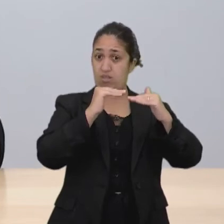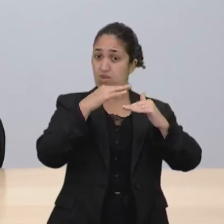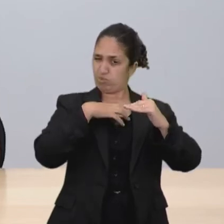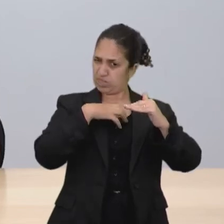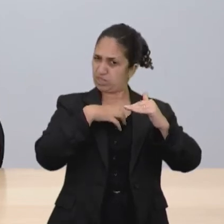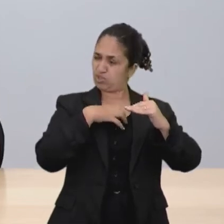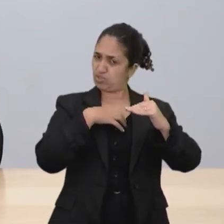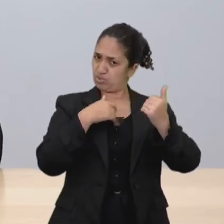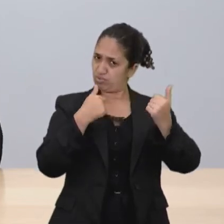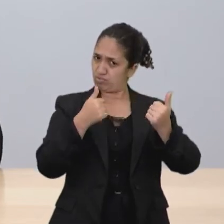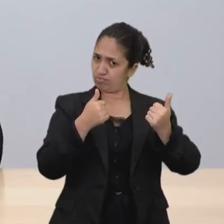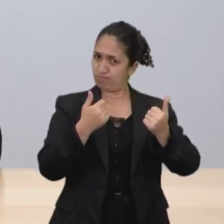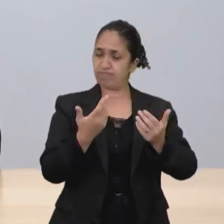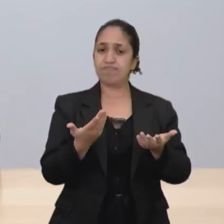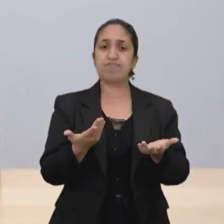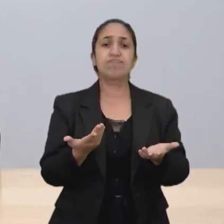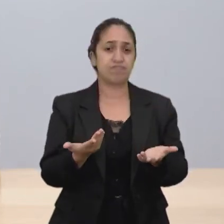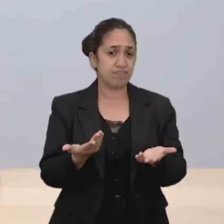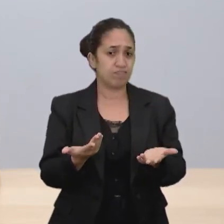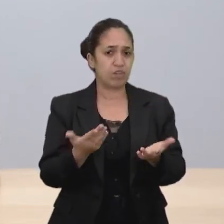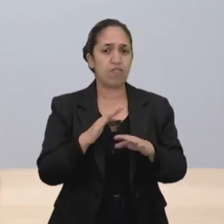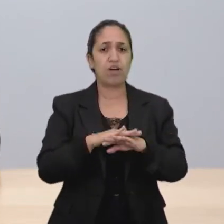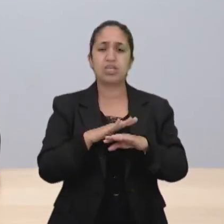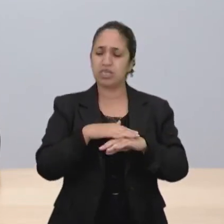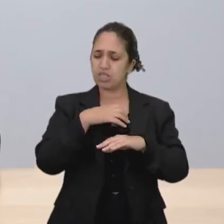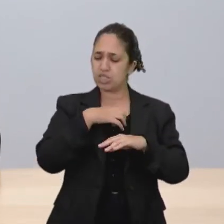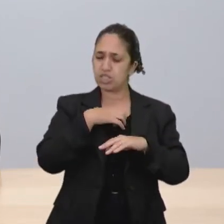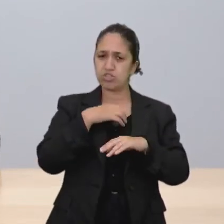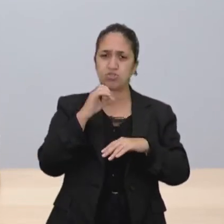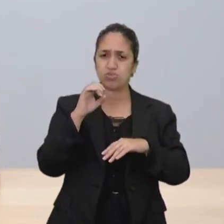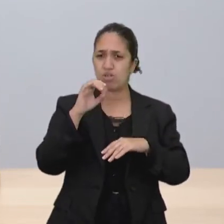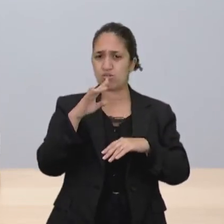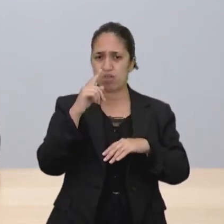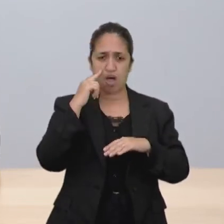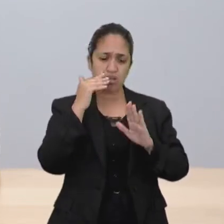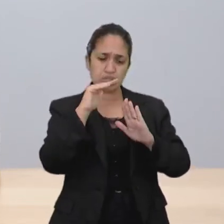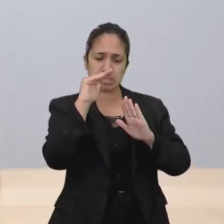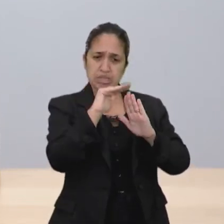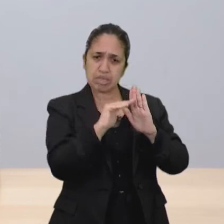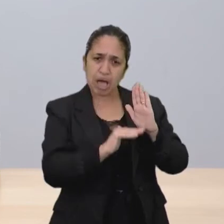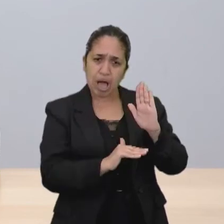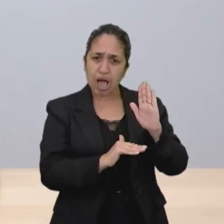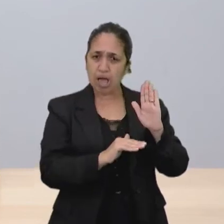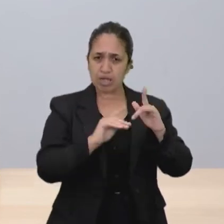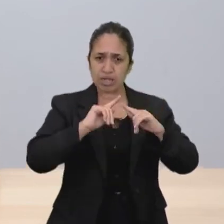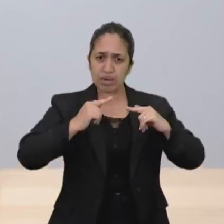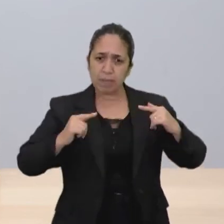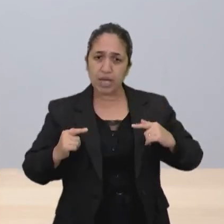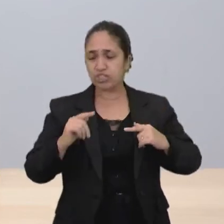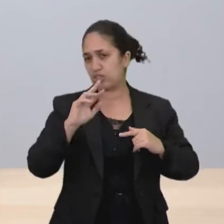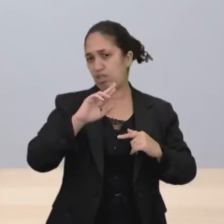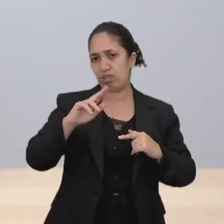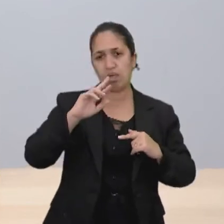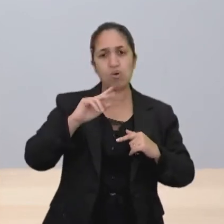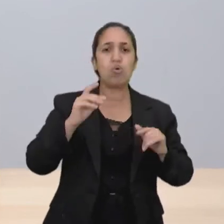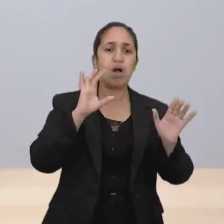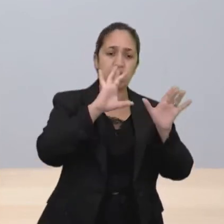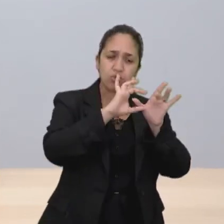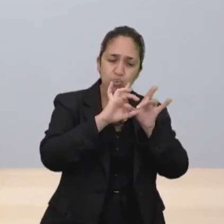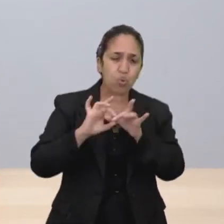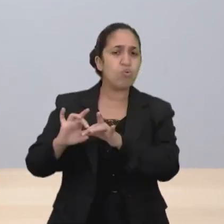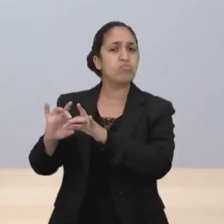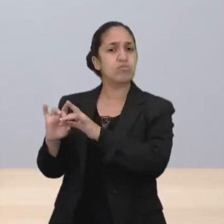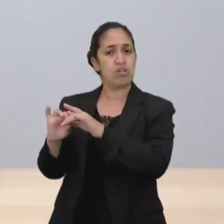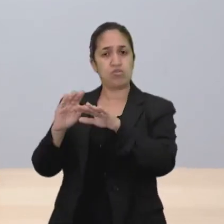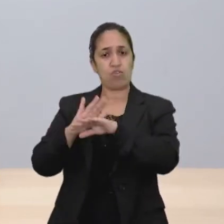sentido. Então, o fazer sentido não é simplesmente dentro das normas gramaticais, mas dentro do contexto em que ele está sendo produzido